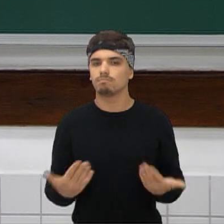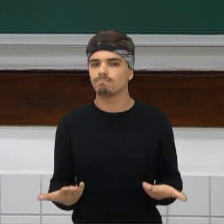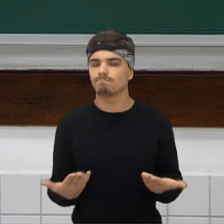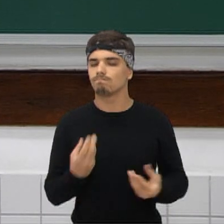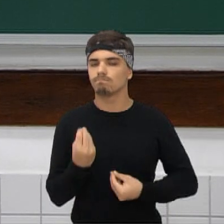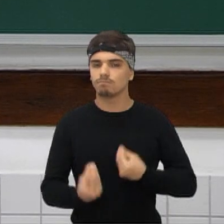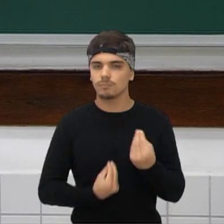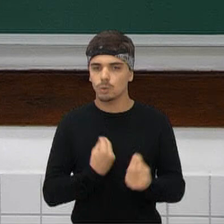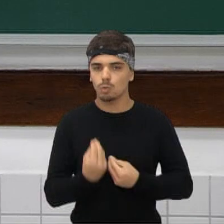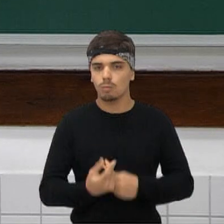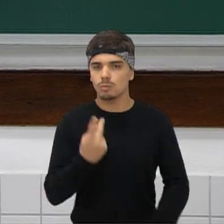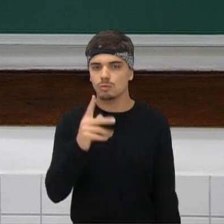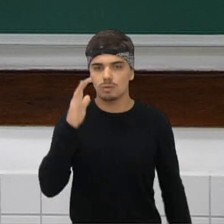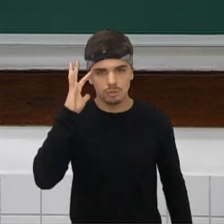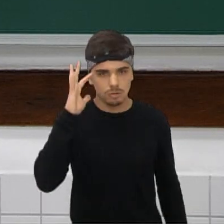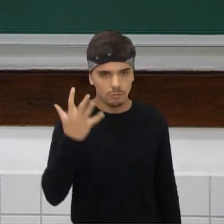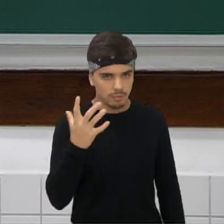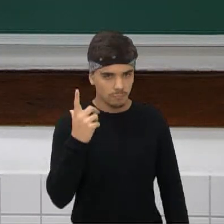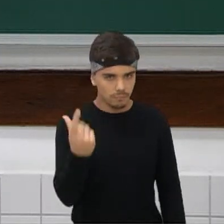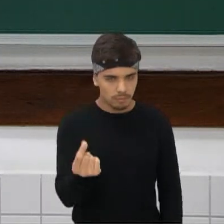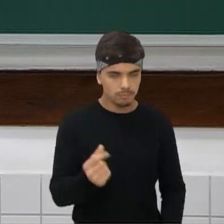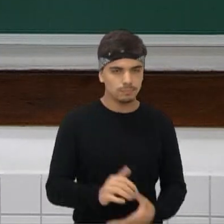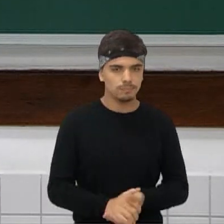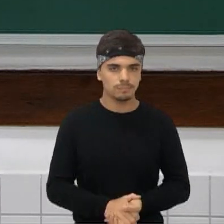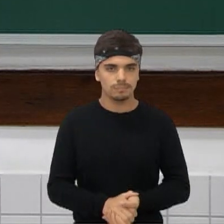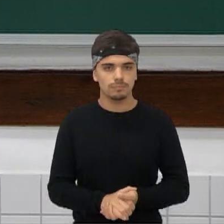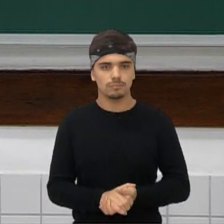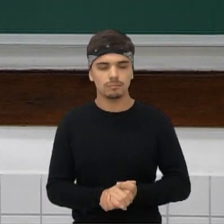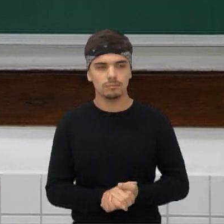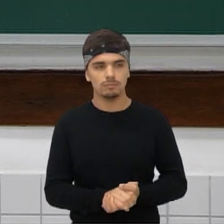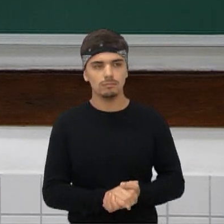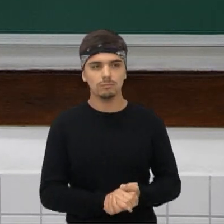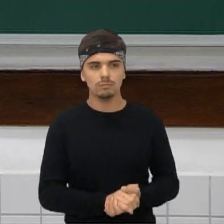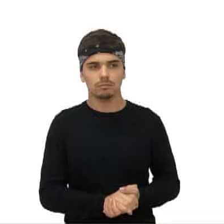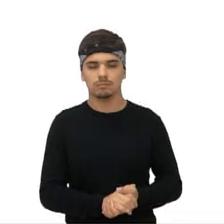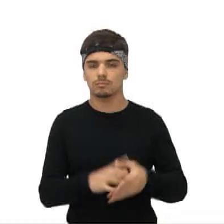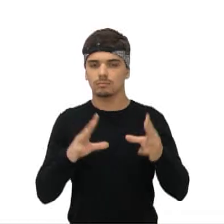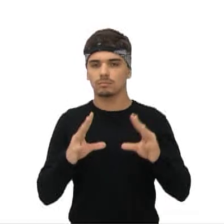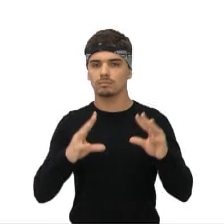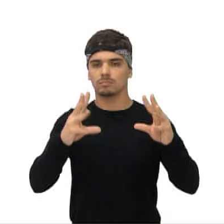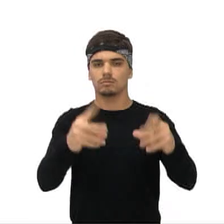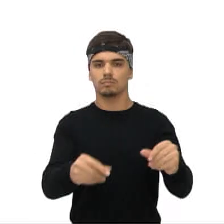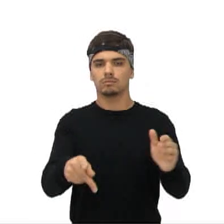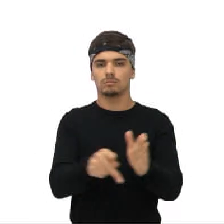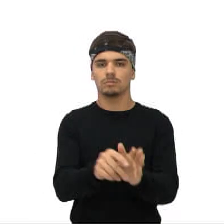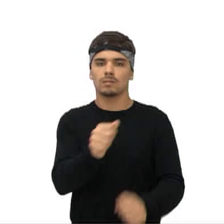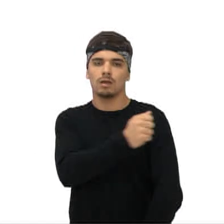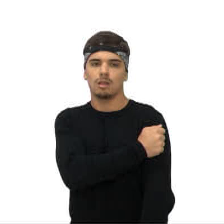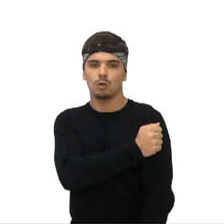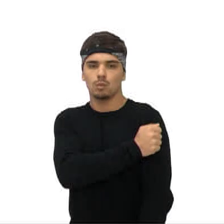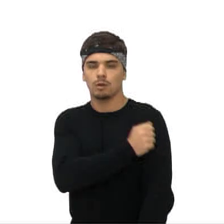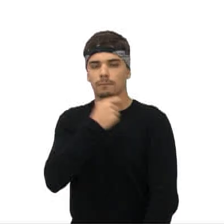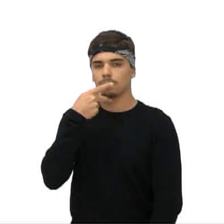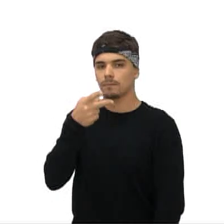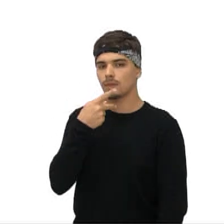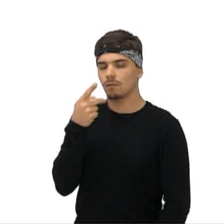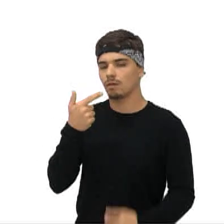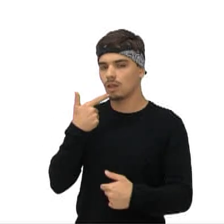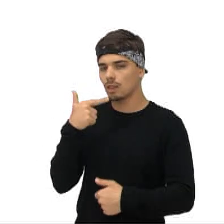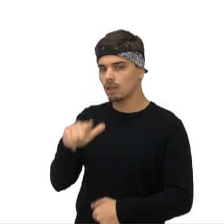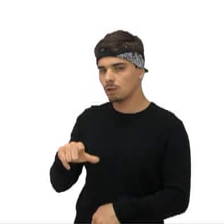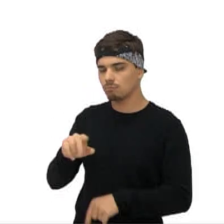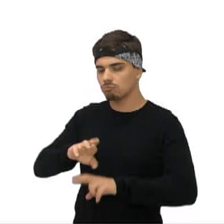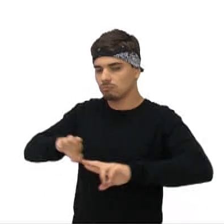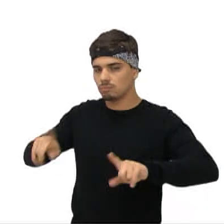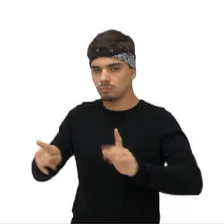Como que ficou aí a tua solução? Vamos ver? Então, assim, ó, do total, né, de alunos que falam algum idioma, eu